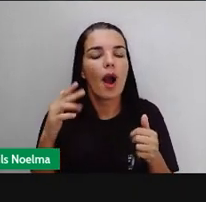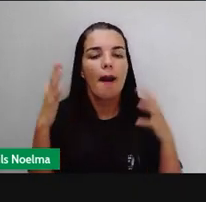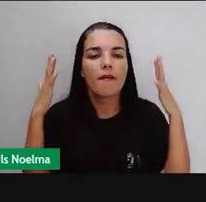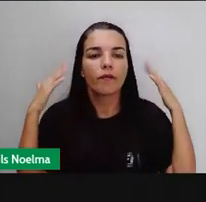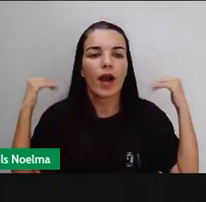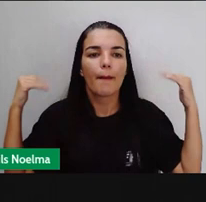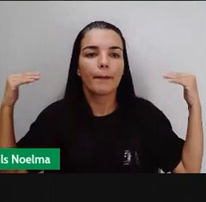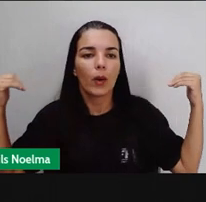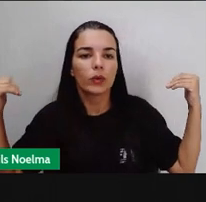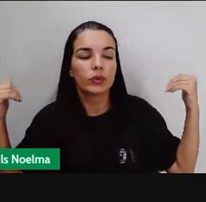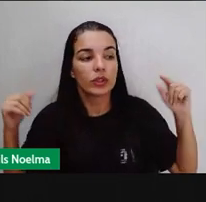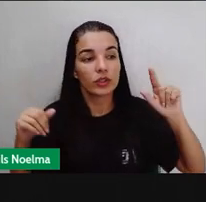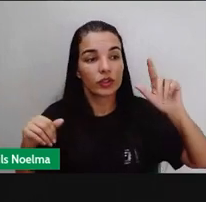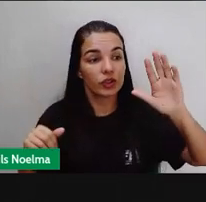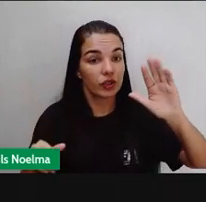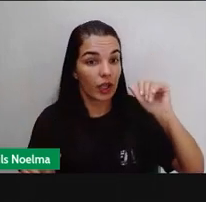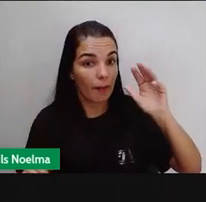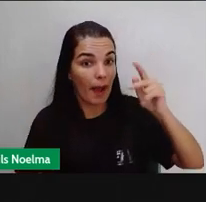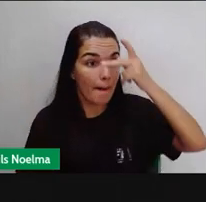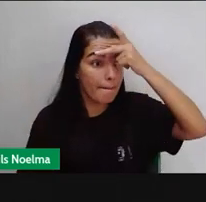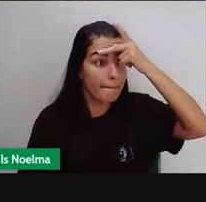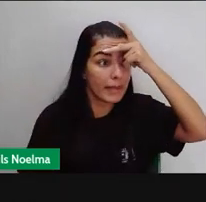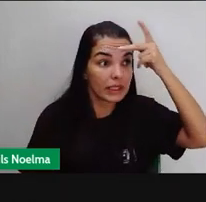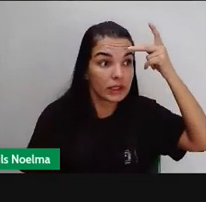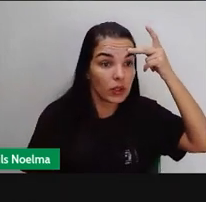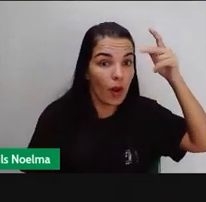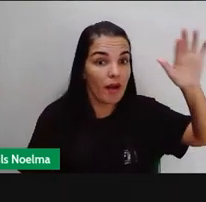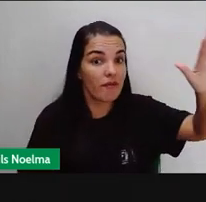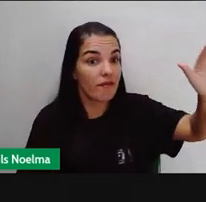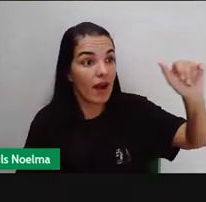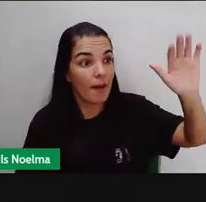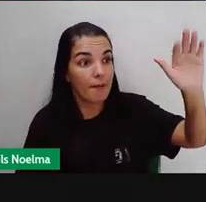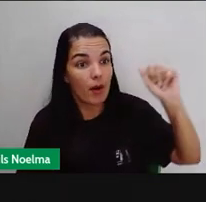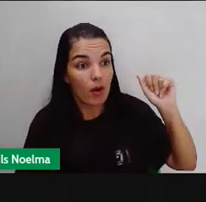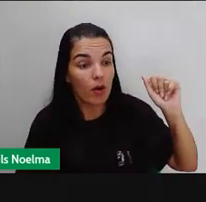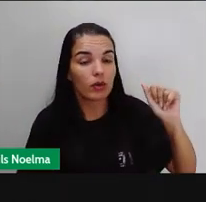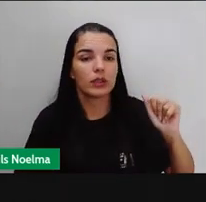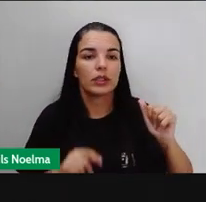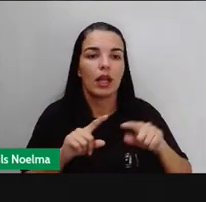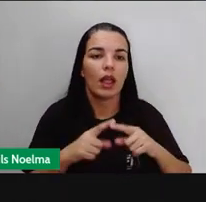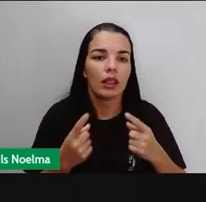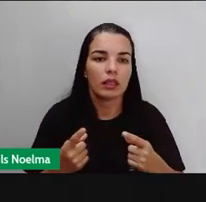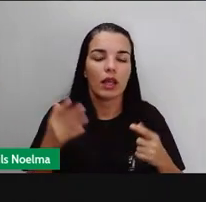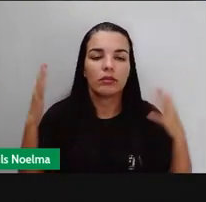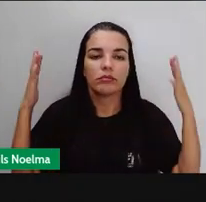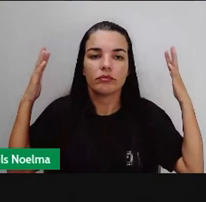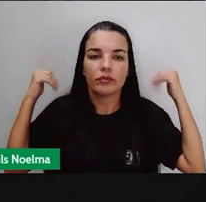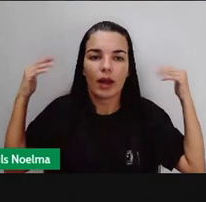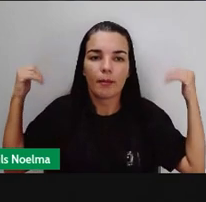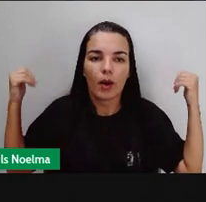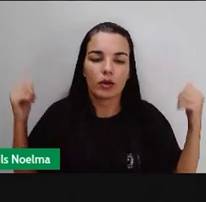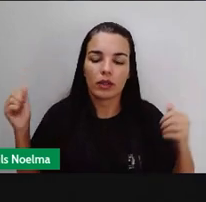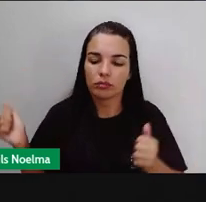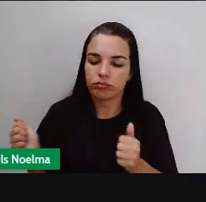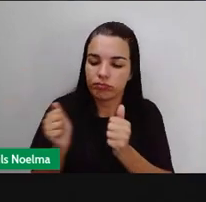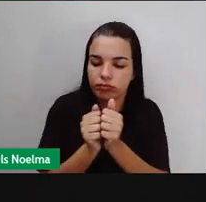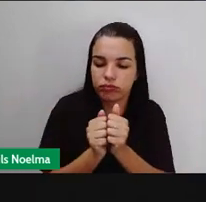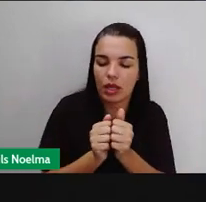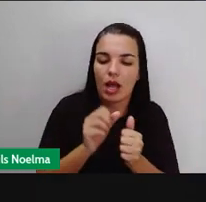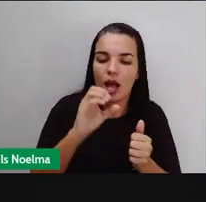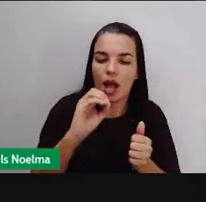Atenção, atencioso, atenciosa. Perigo, perigoso, perigosa.